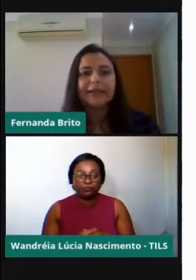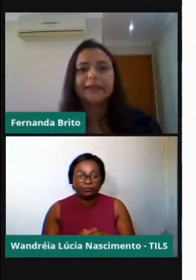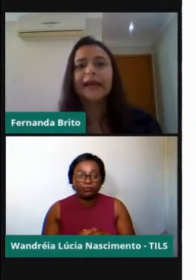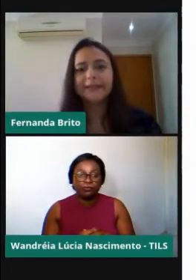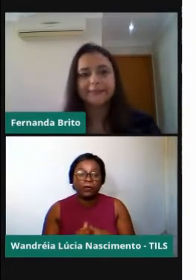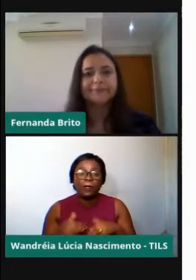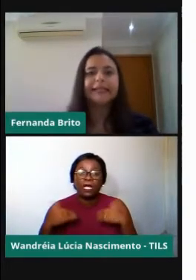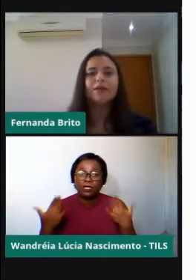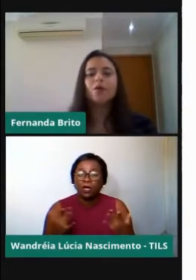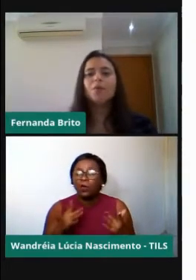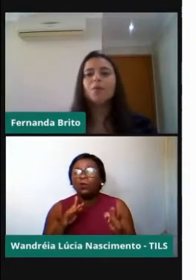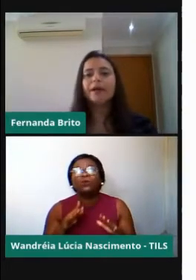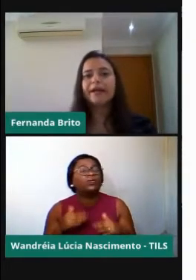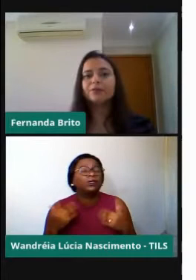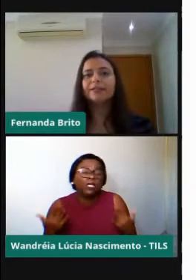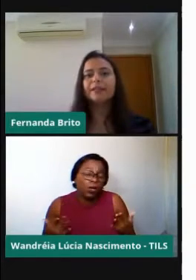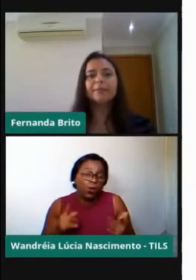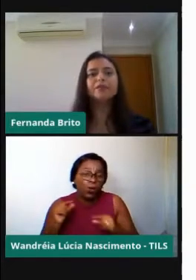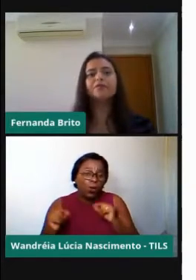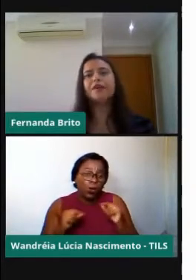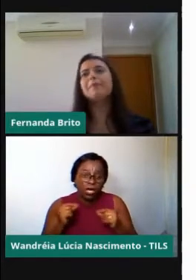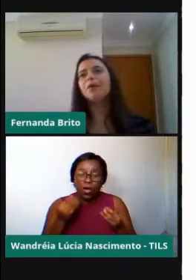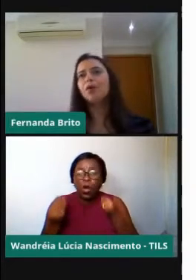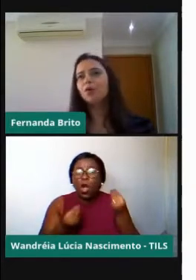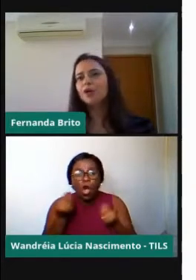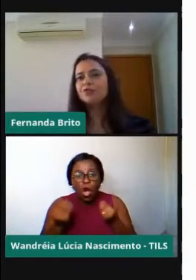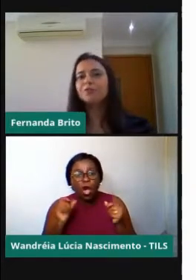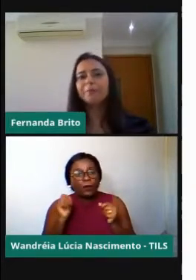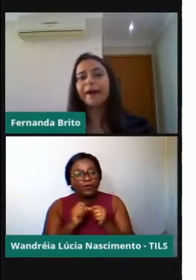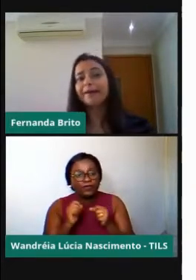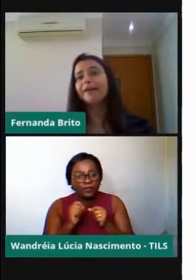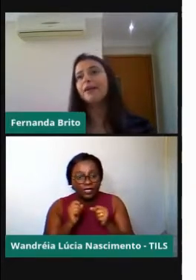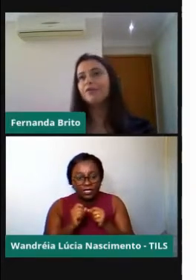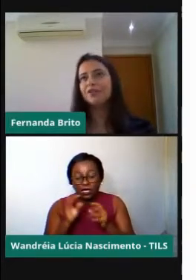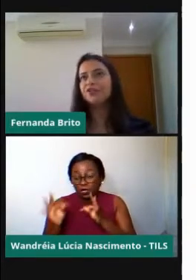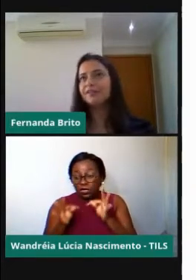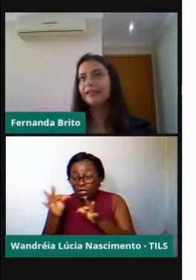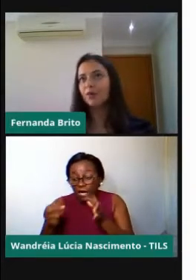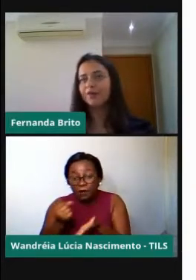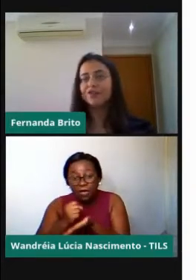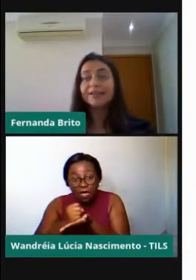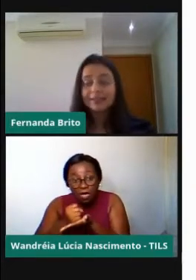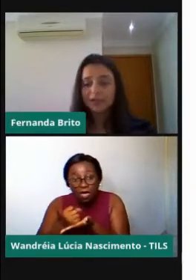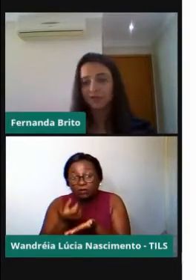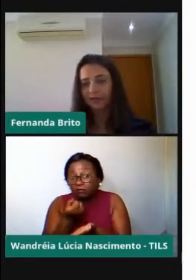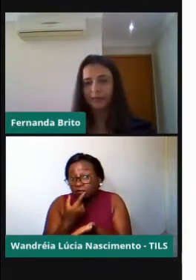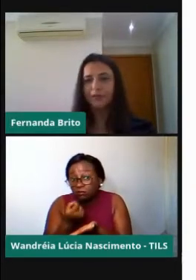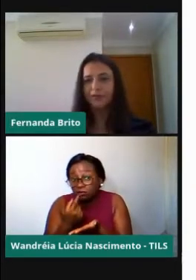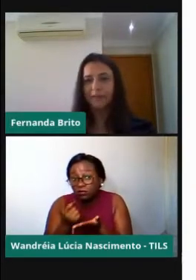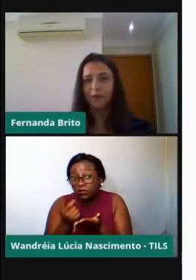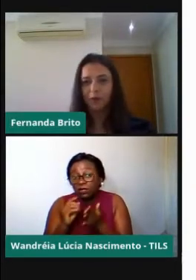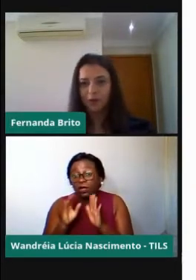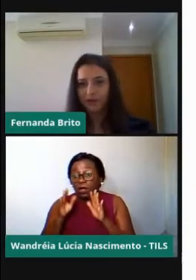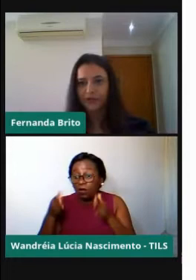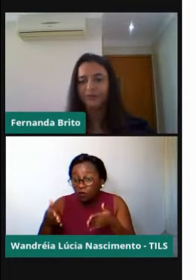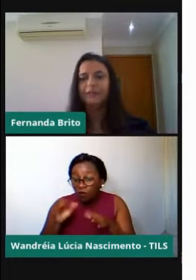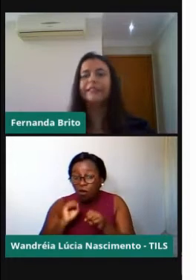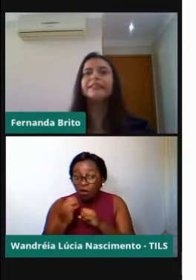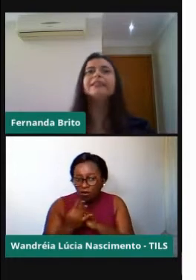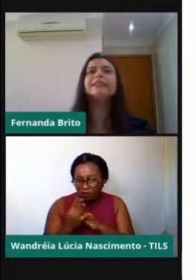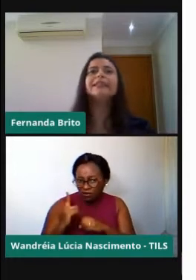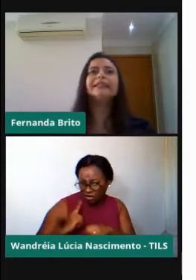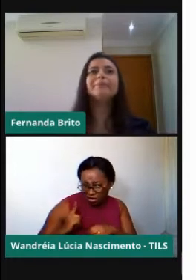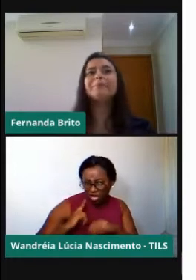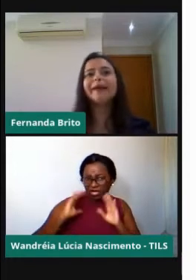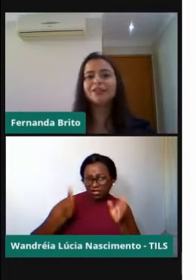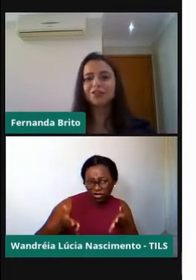Bem, e aí, né, como é o tratamento farmacológico para a Covid-19? Já existe um tratamento farmacológico,